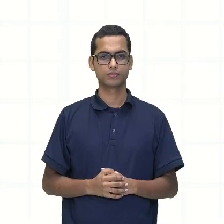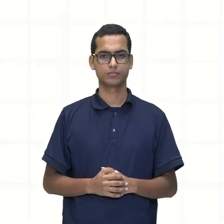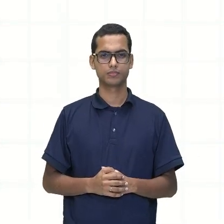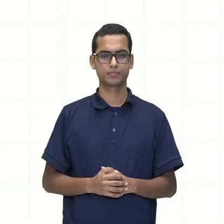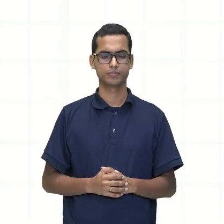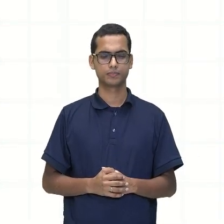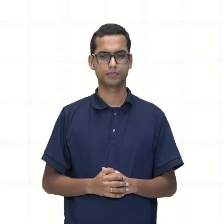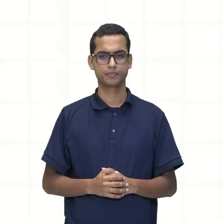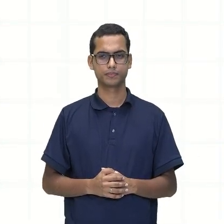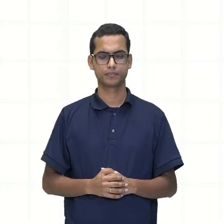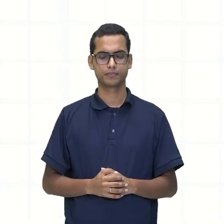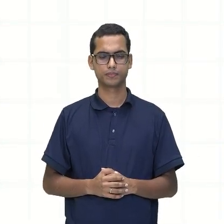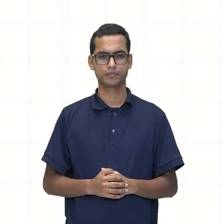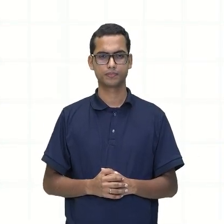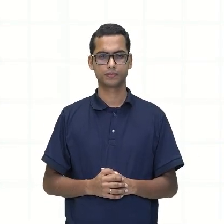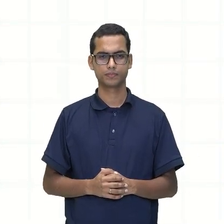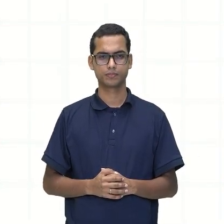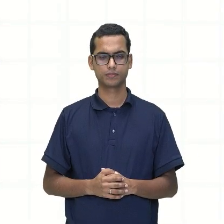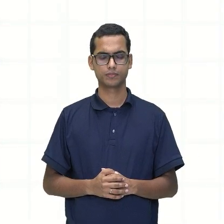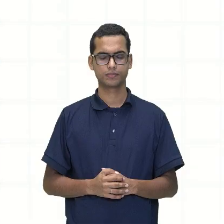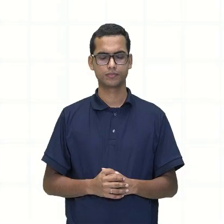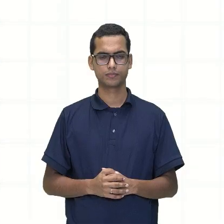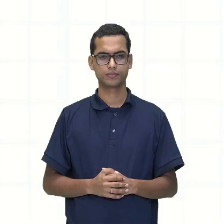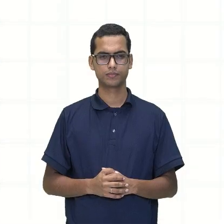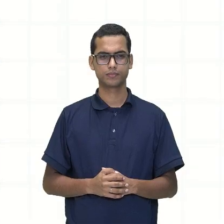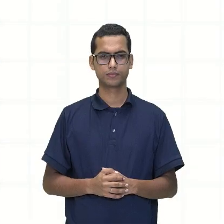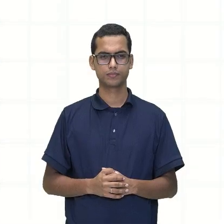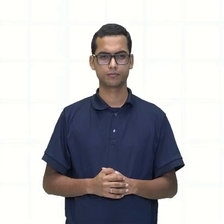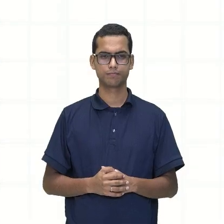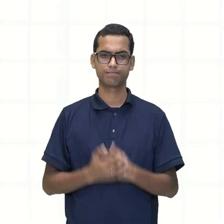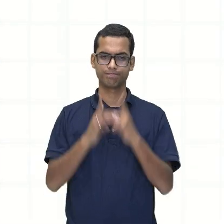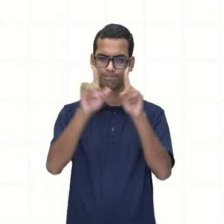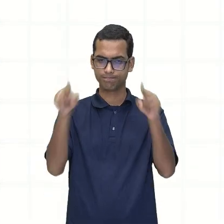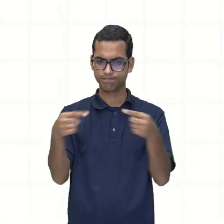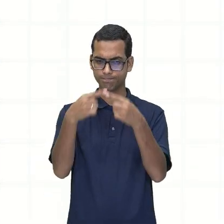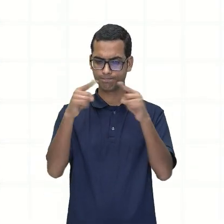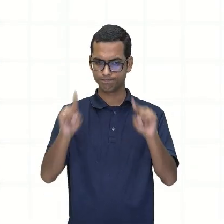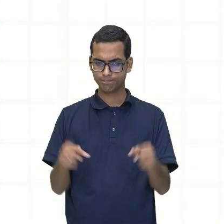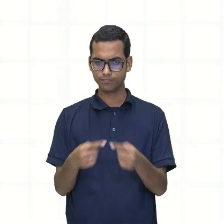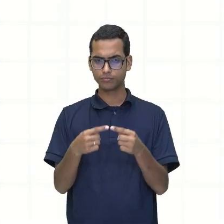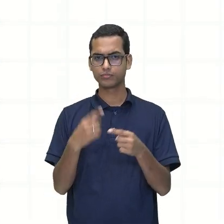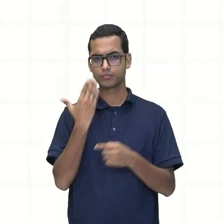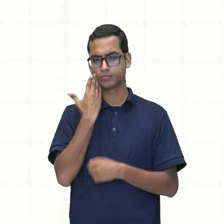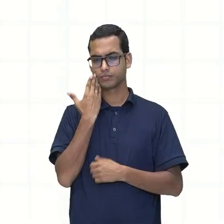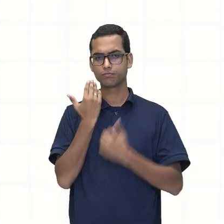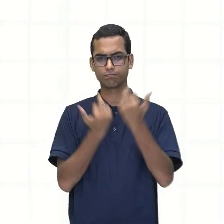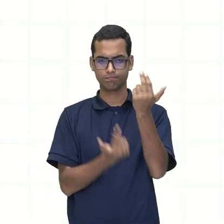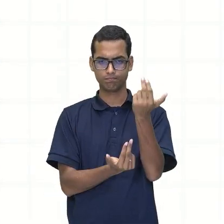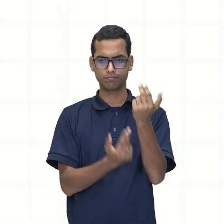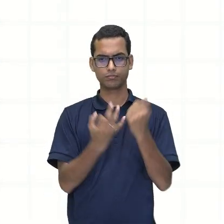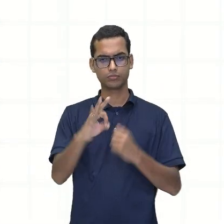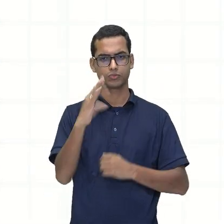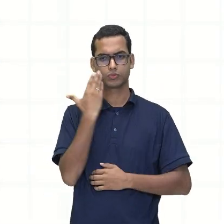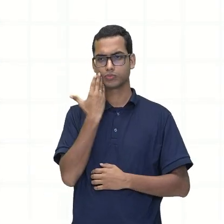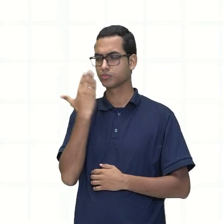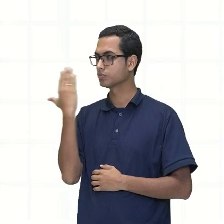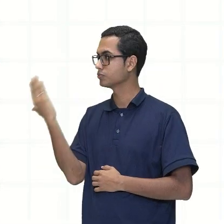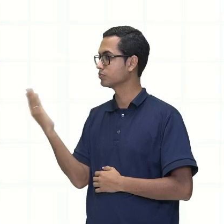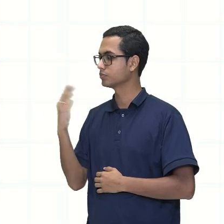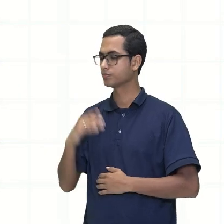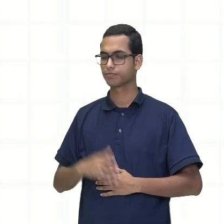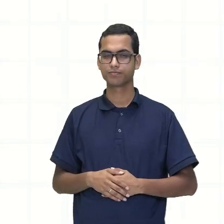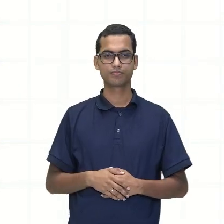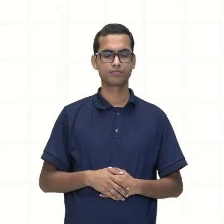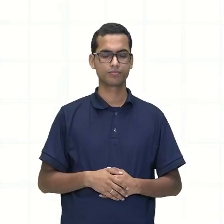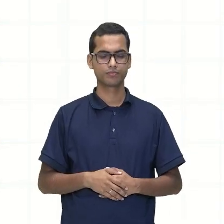como é uniforme, certo? Então, vai permanecer igual para os 2 gêneros, vai ser feliz. Não